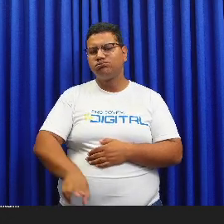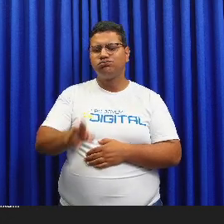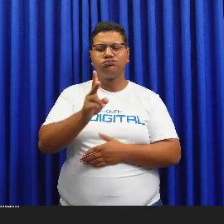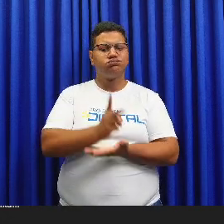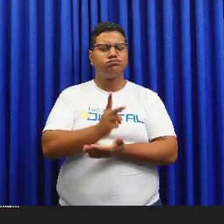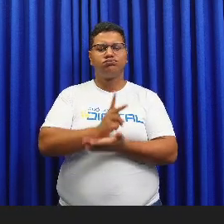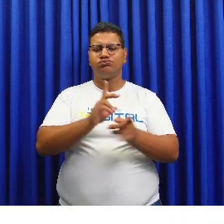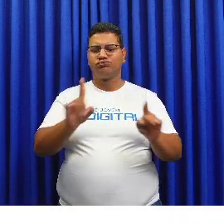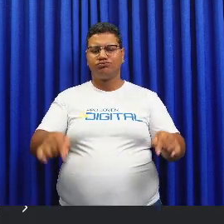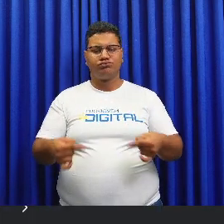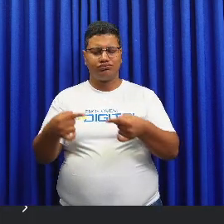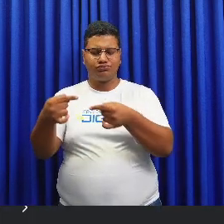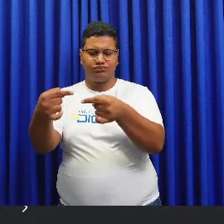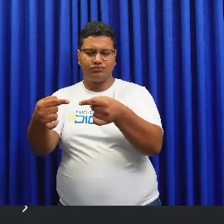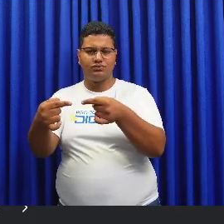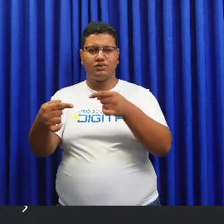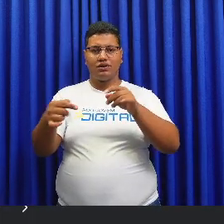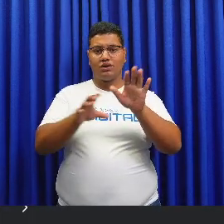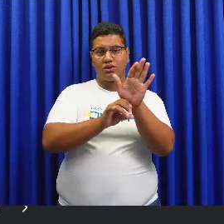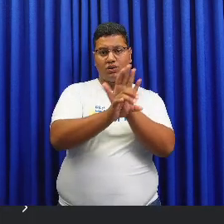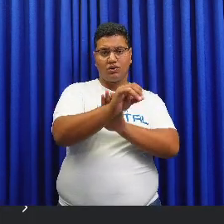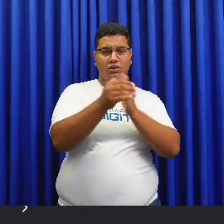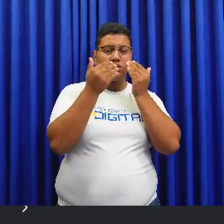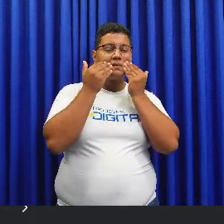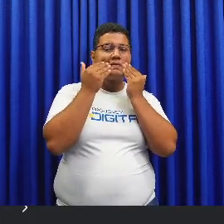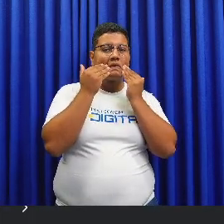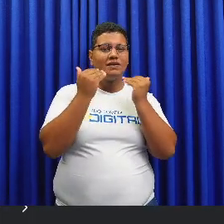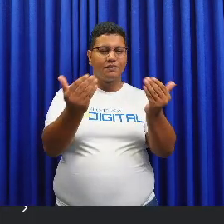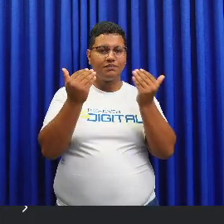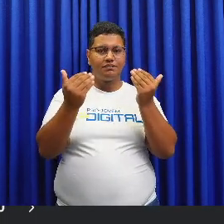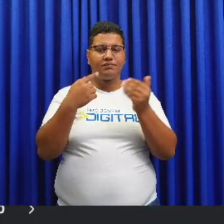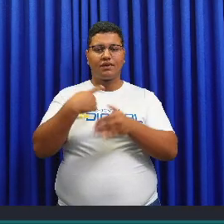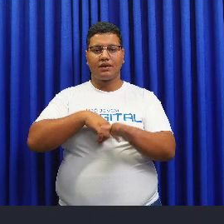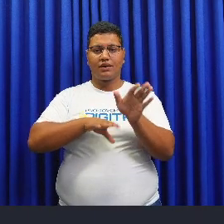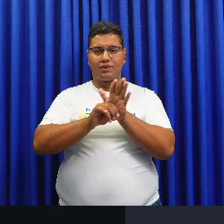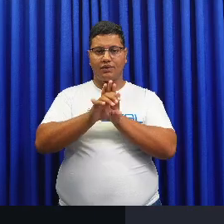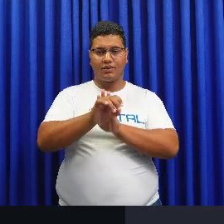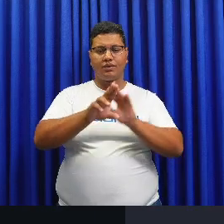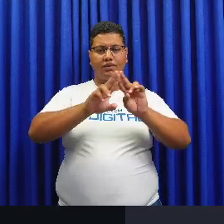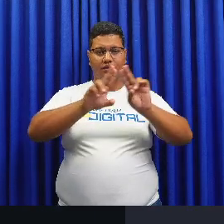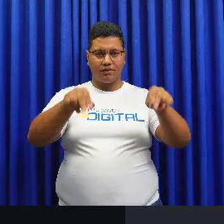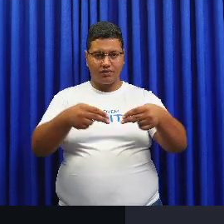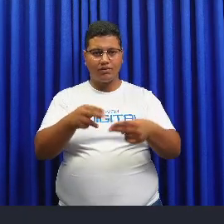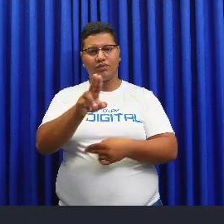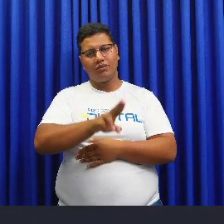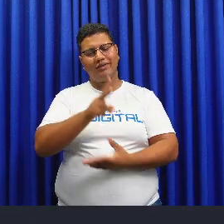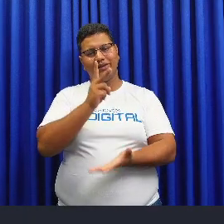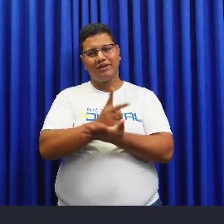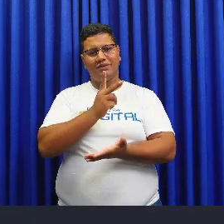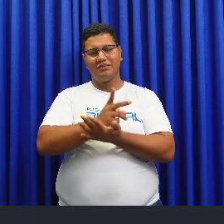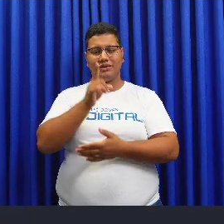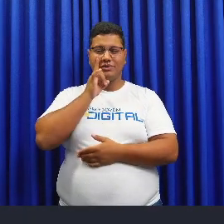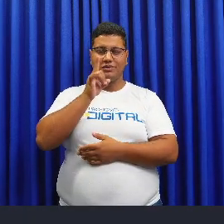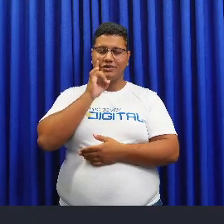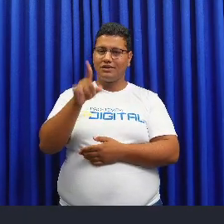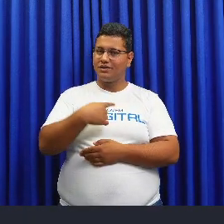em concorrência com o Google Apresentação. Google Drive, de fato, a gente utiliza bastante, né, no nosso dia a